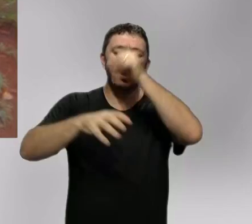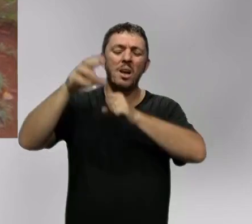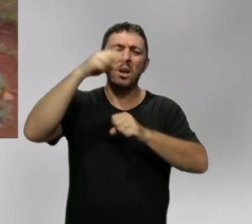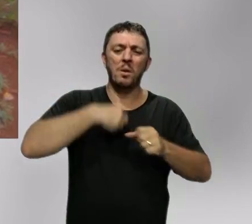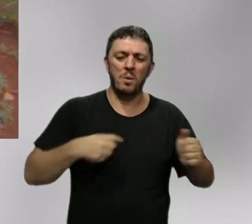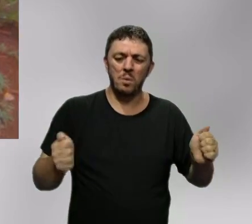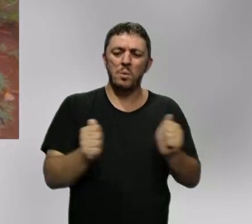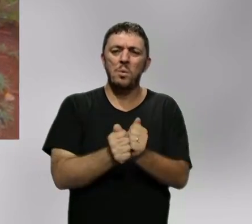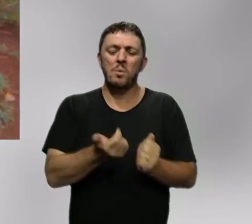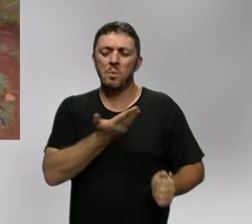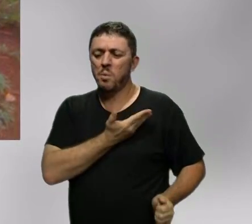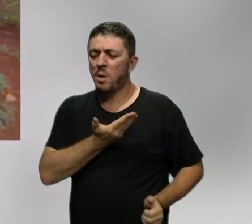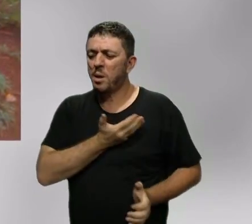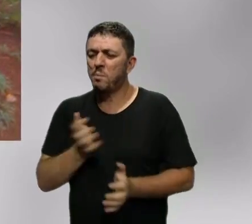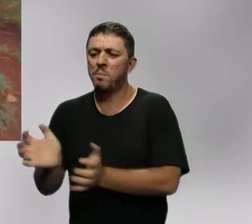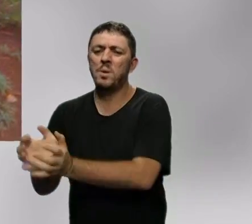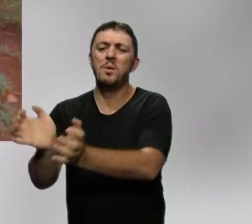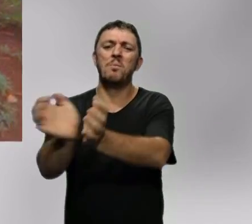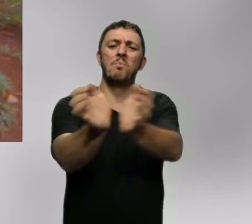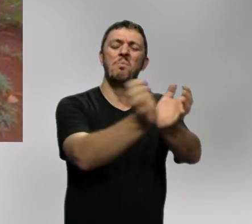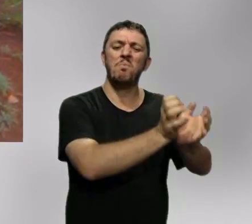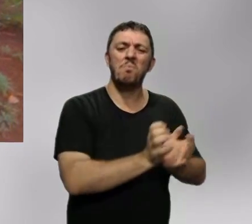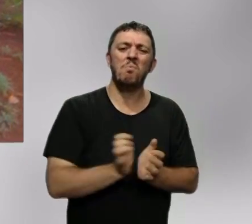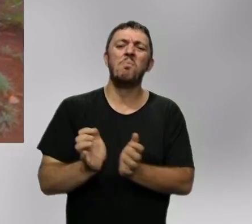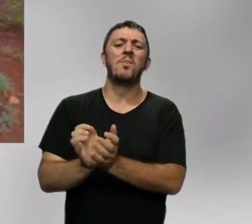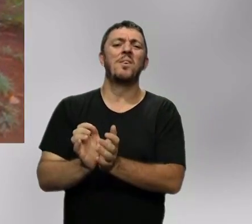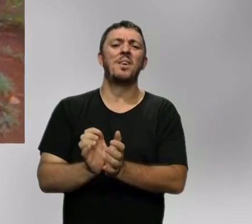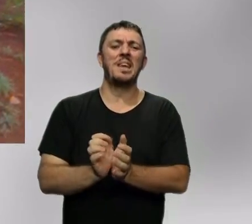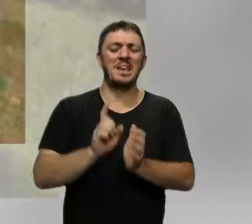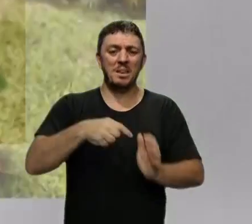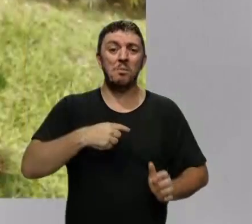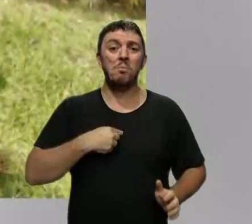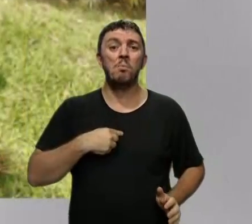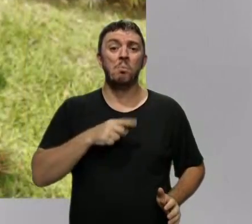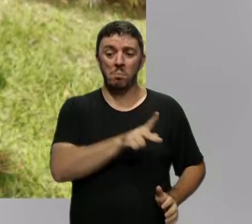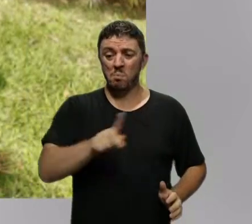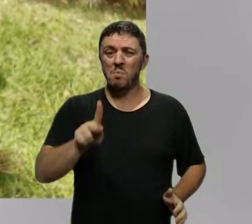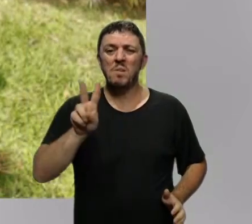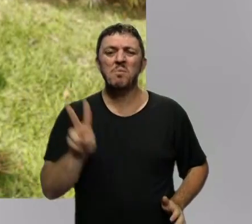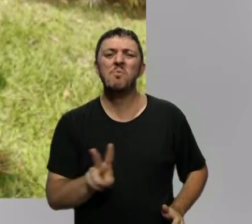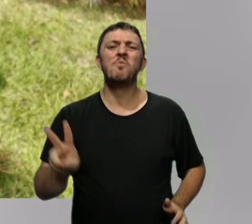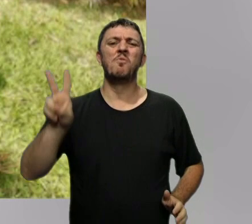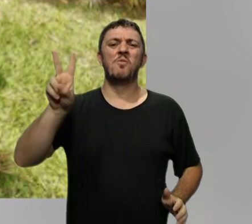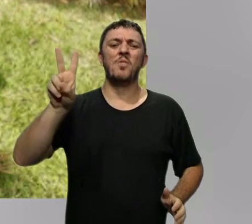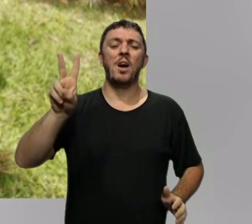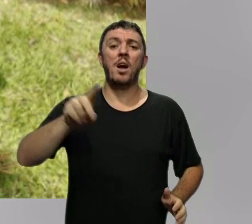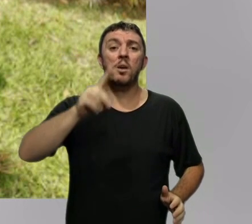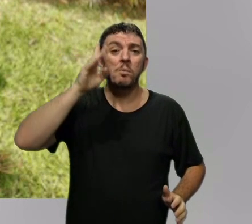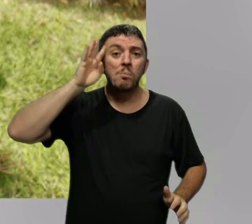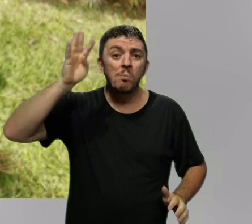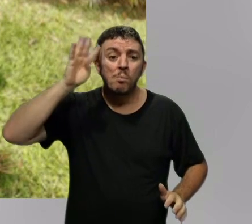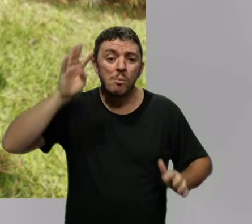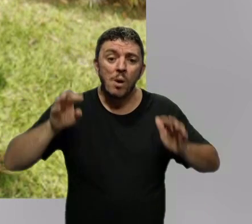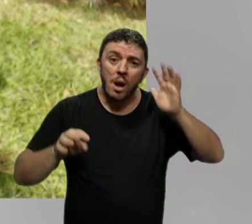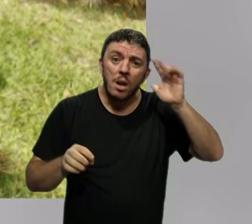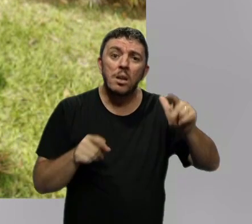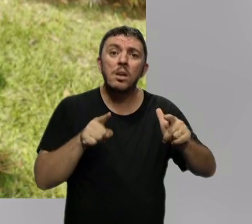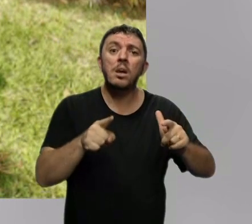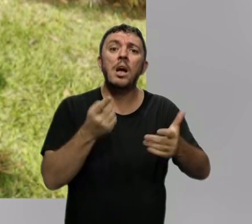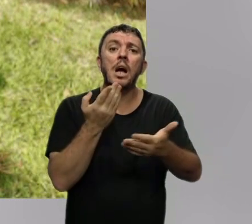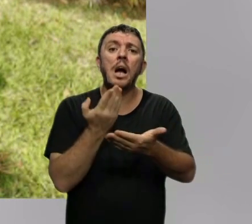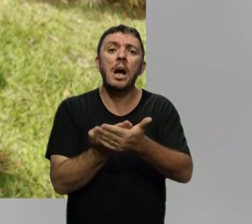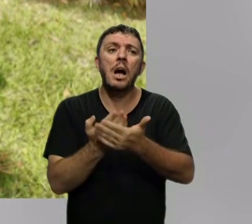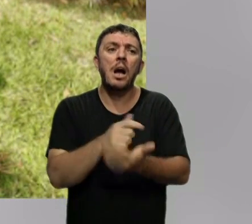colegas do grupo. E se foi tão rico para nós, como professores, imagino como seria para os alunos. É de